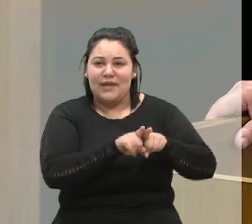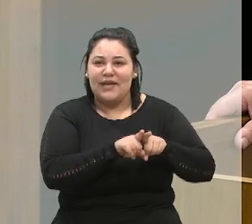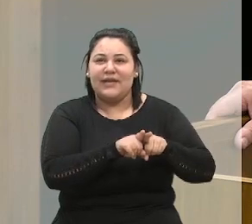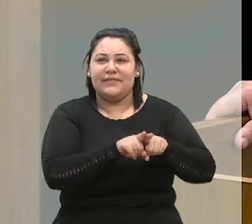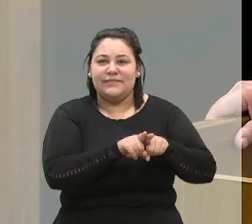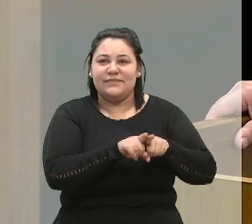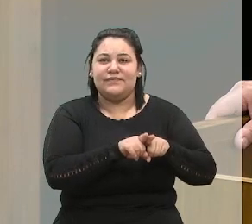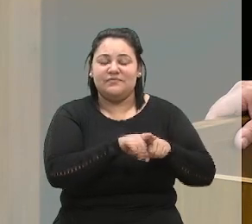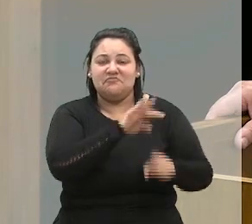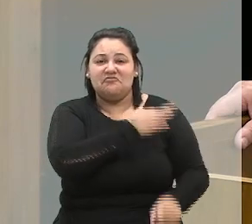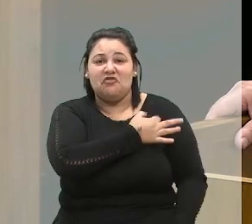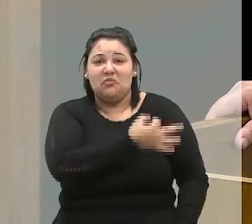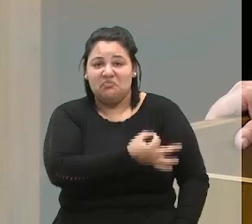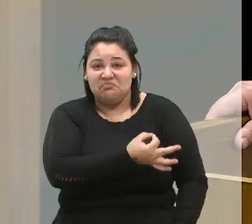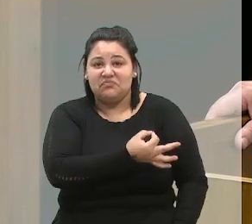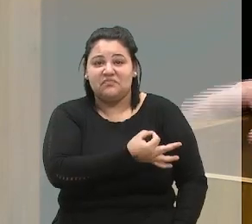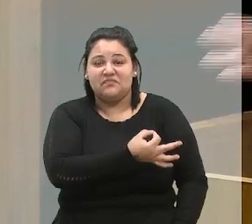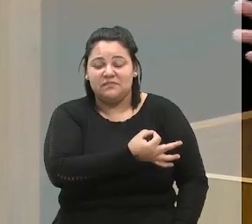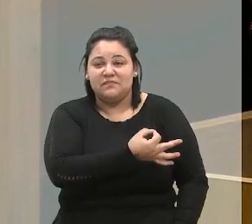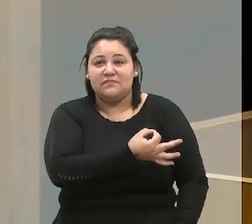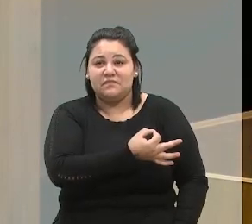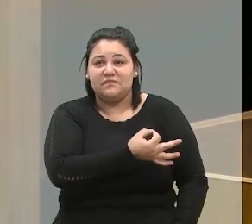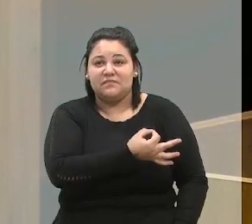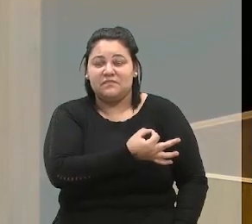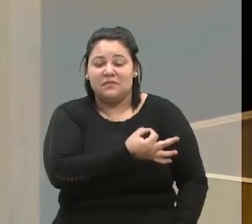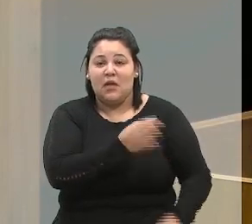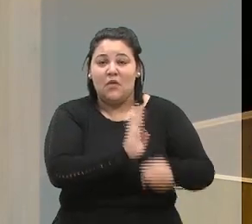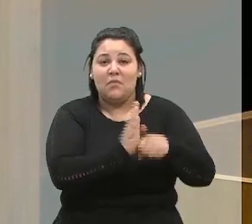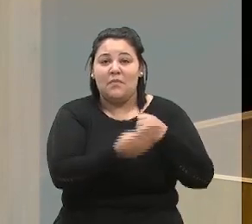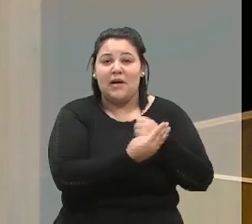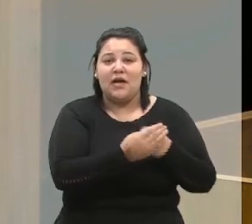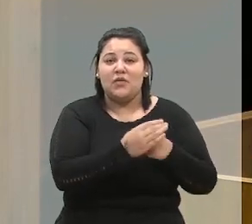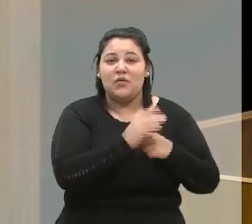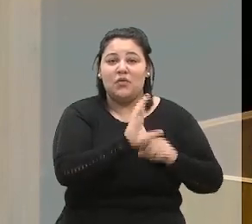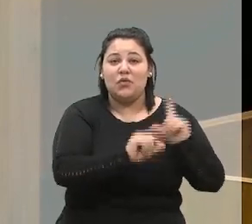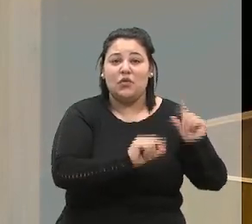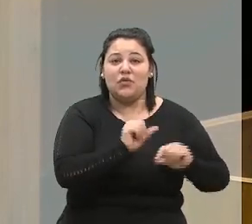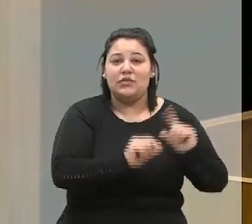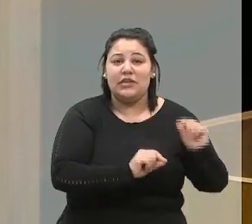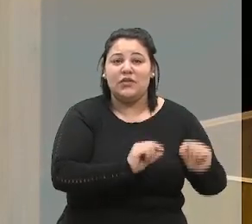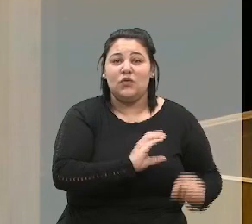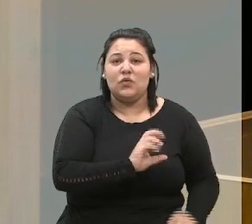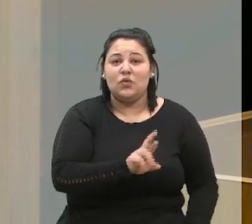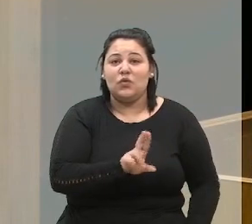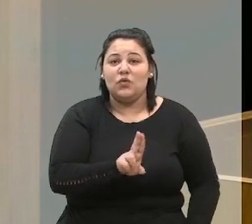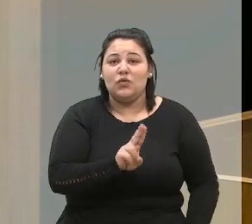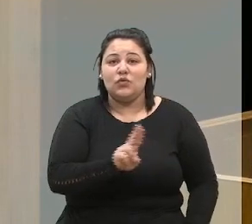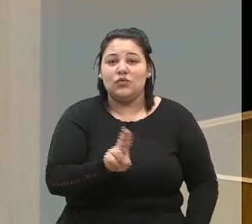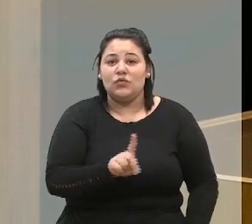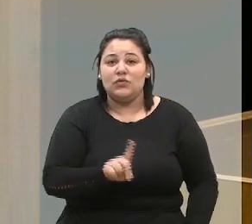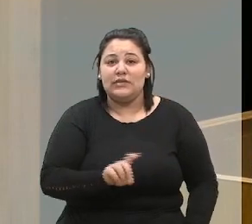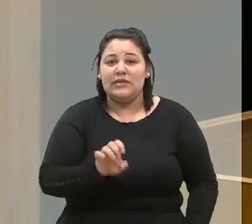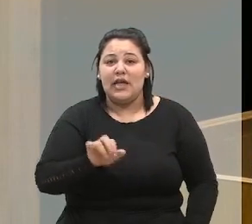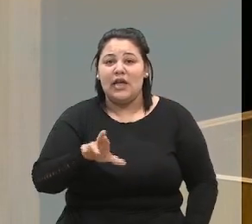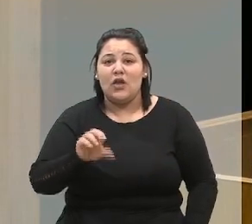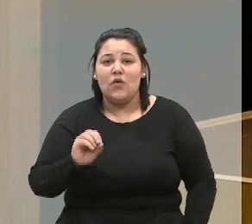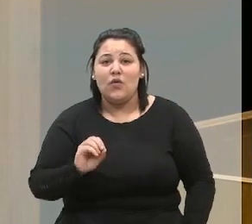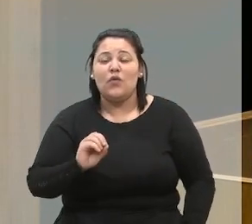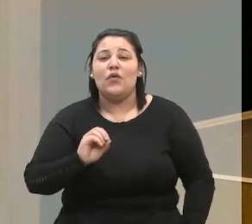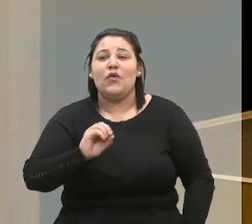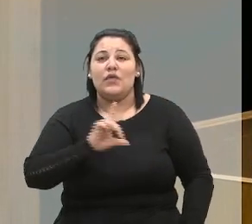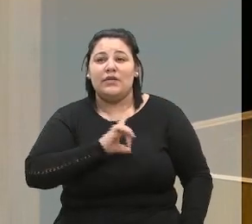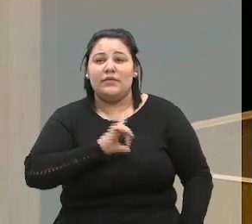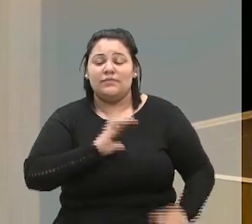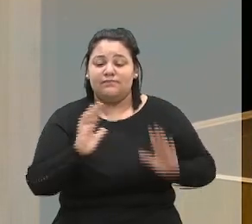forma voluntária. O bairro Cruzeiro e a região Cruzeiro, através do nosso trabalho e do nosso